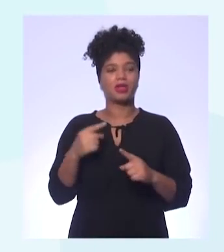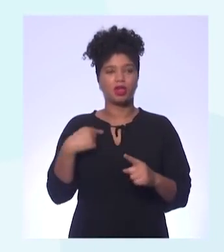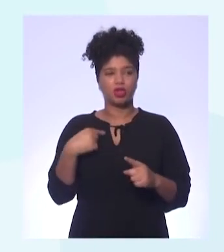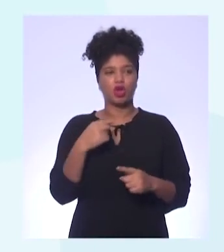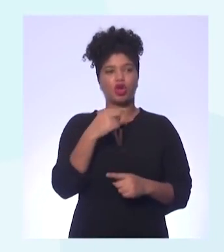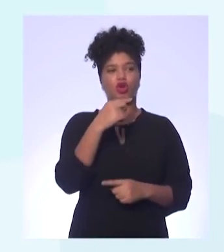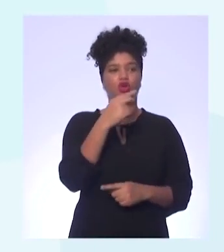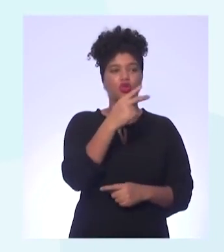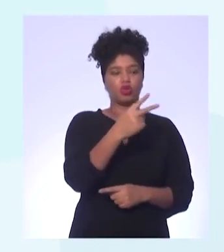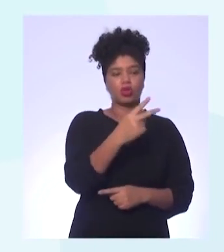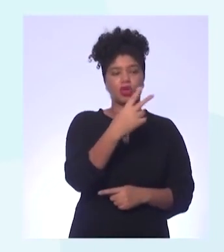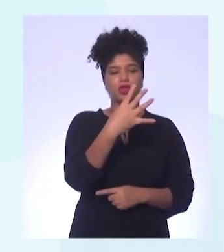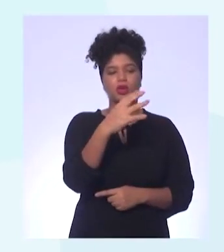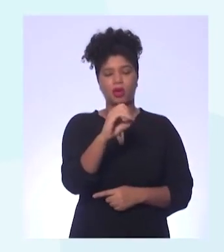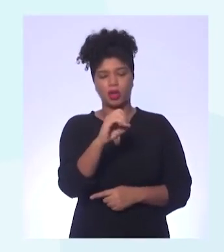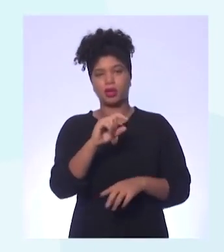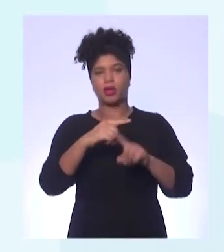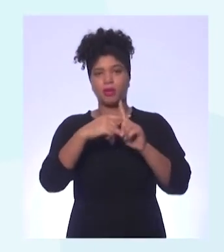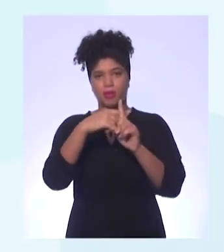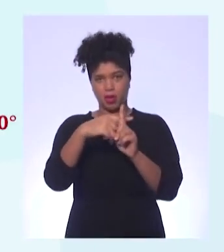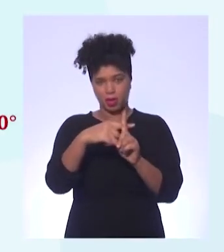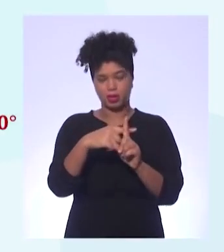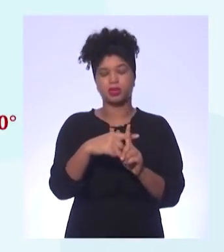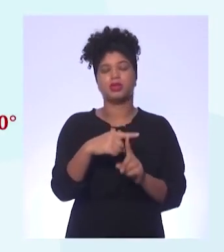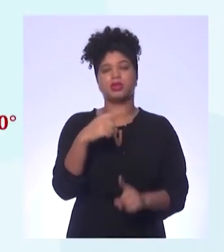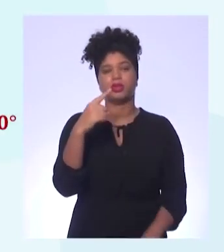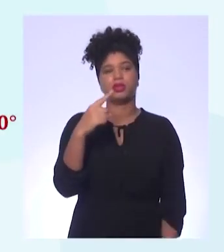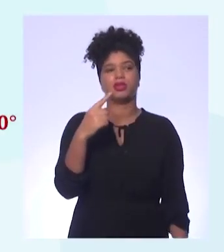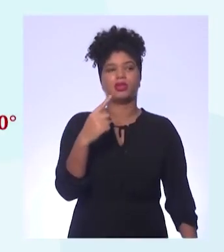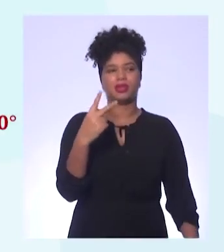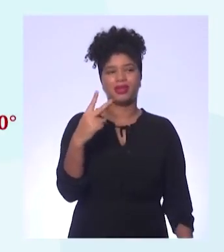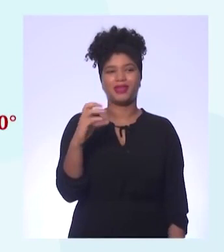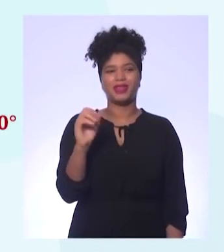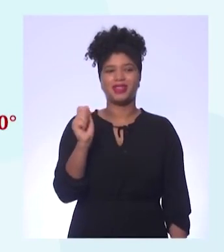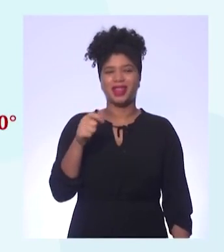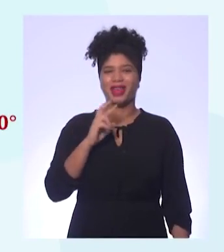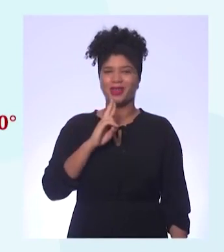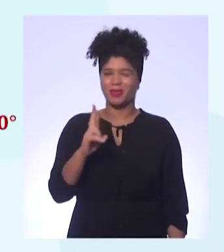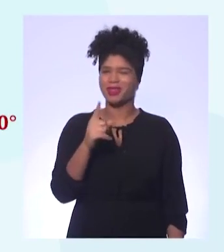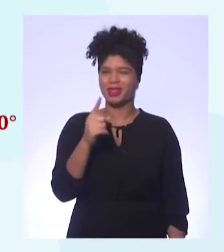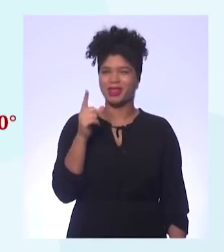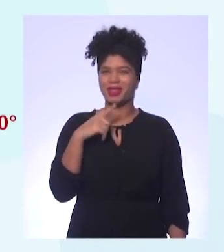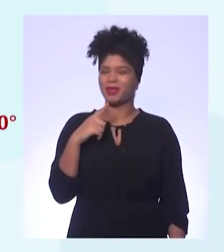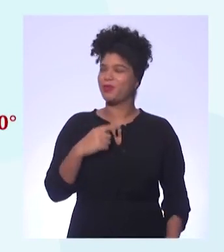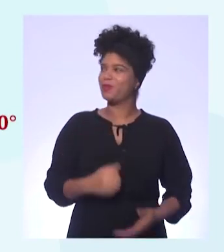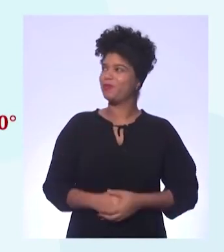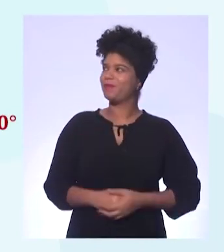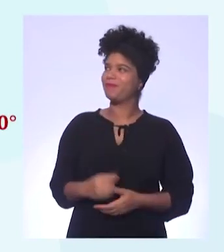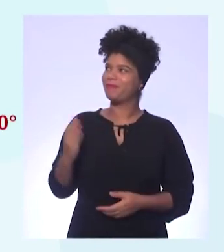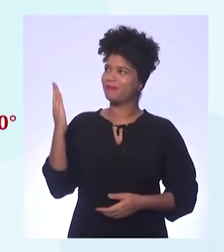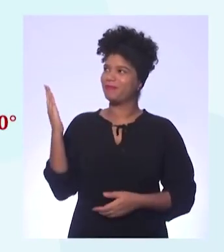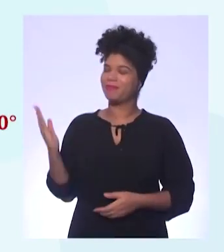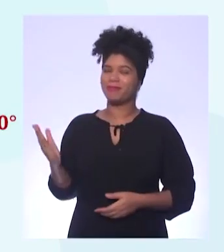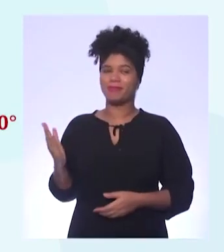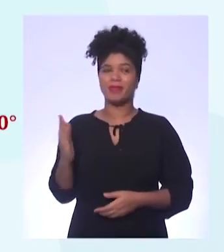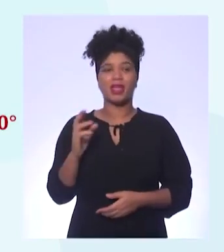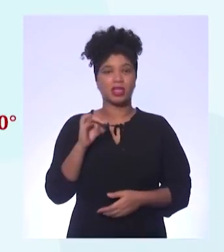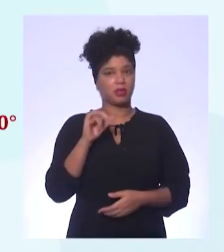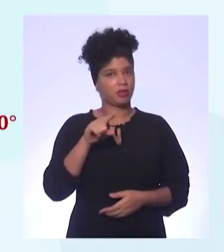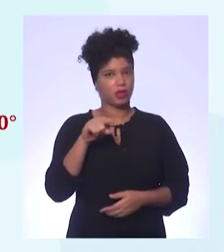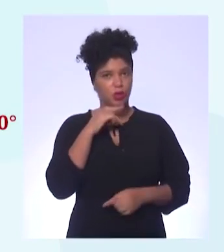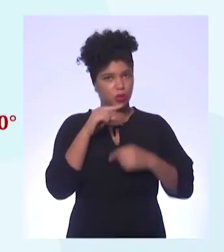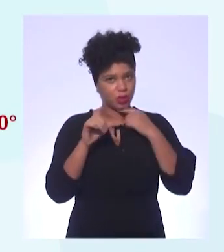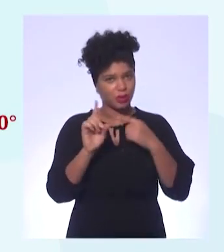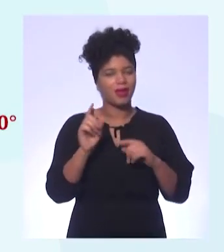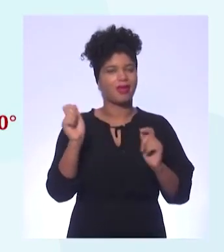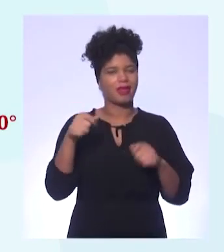240, completa os nossos 360. Então, tá aqui a resolução para vocês. Para quem não conseguiu, espero que tenham conseguido, né? Mas tá